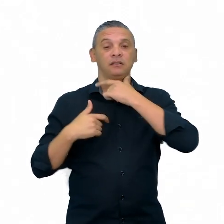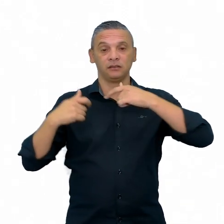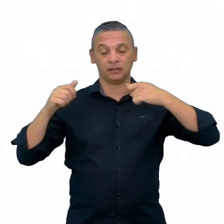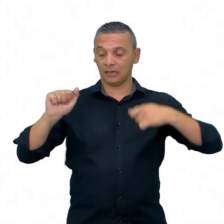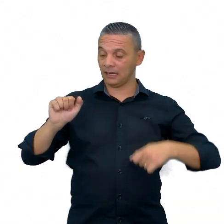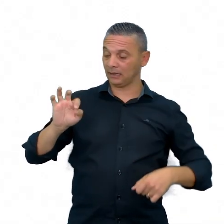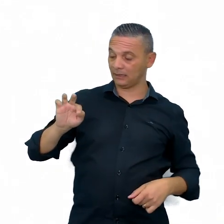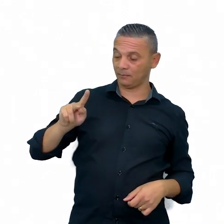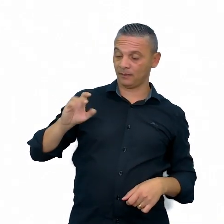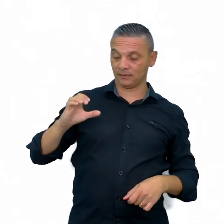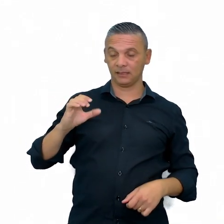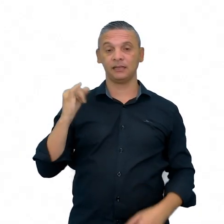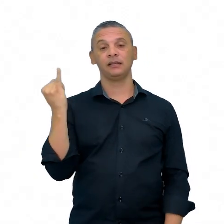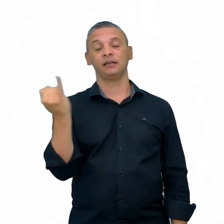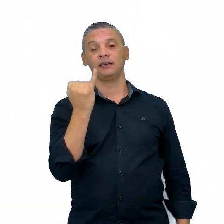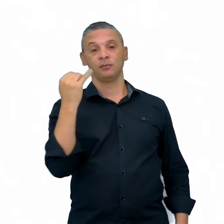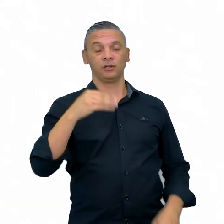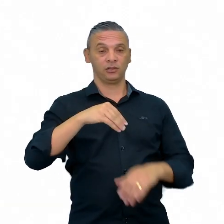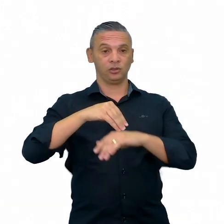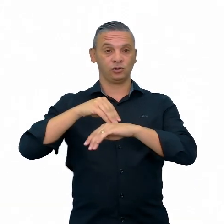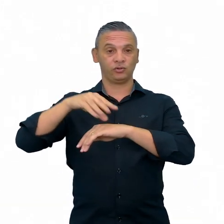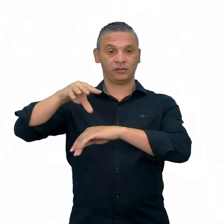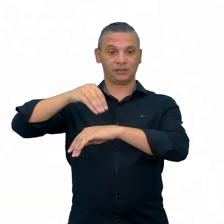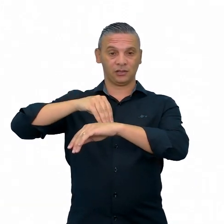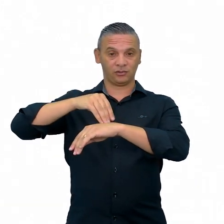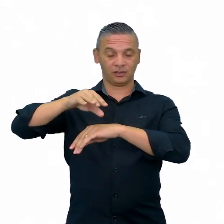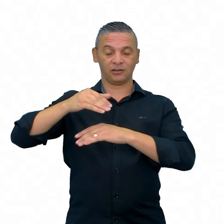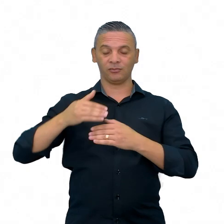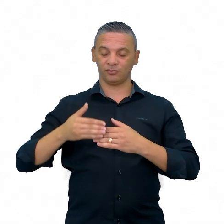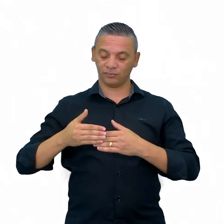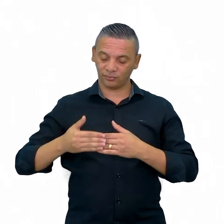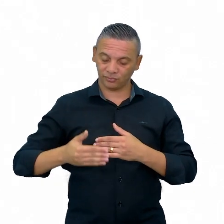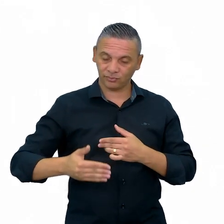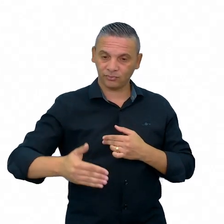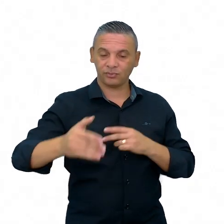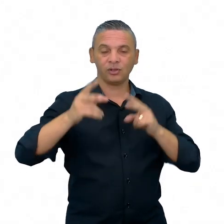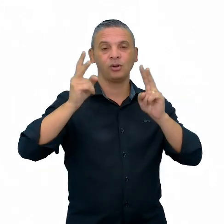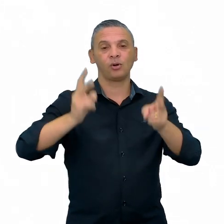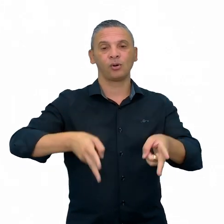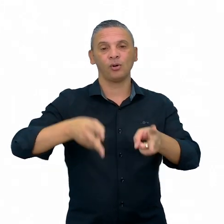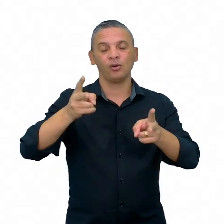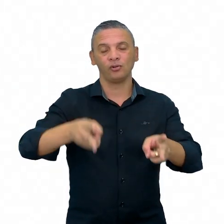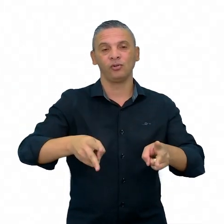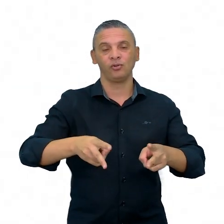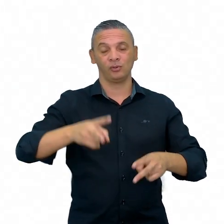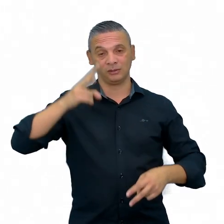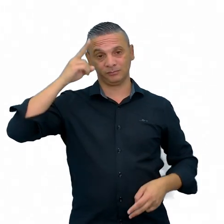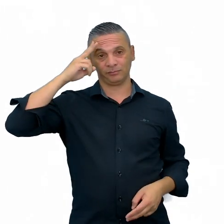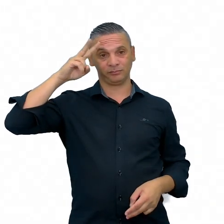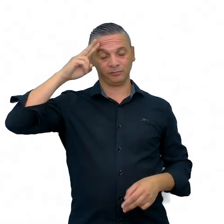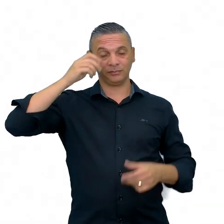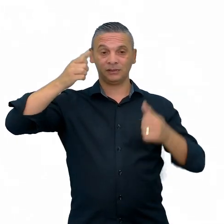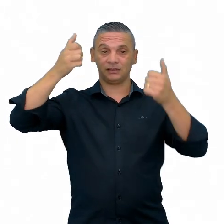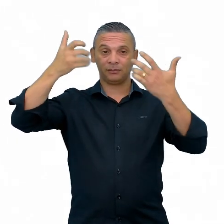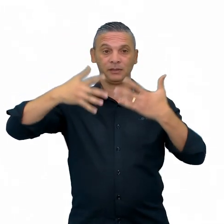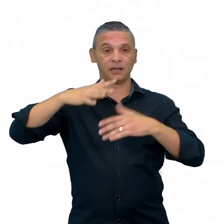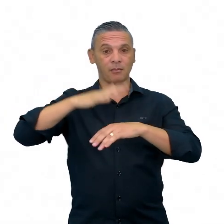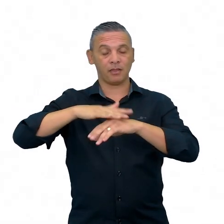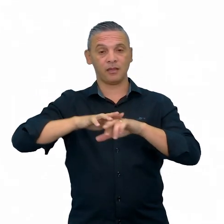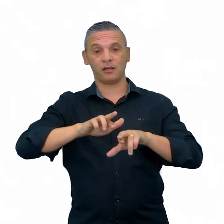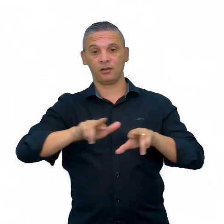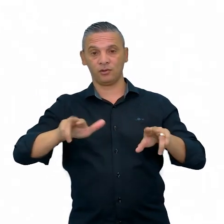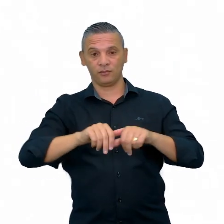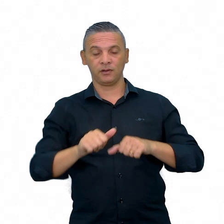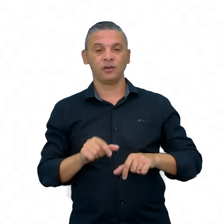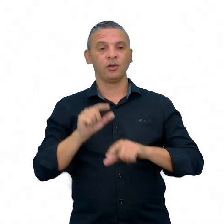é interessante, é uma sugestão fazer essa retomada, né? O que é uma grandeza proporcional, o que é uma razão, né?